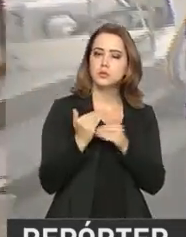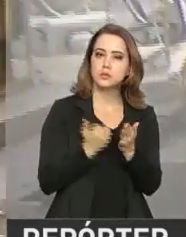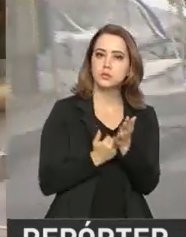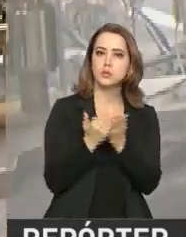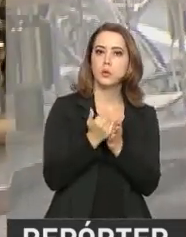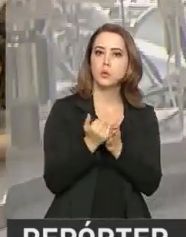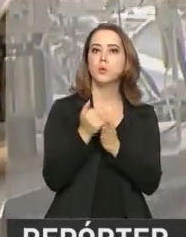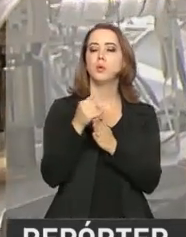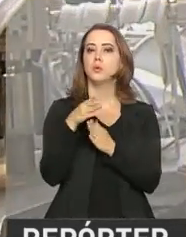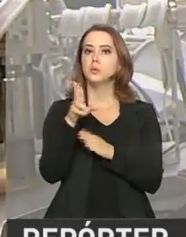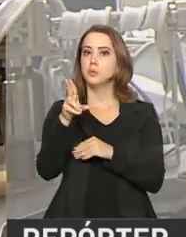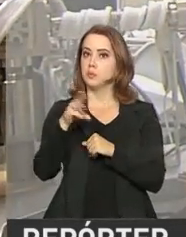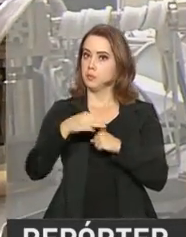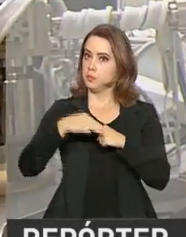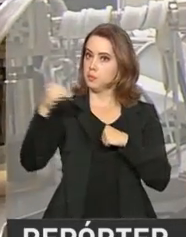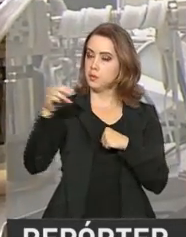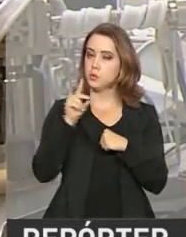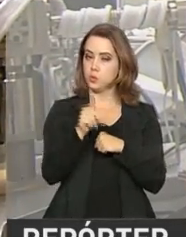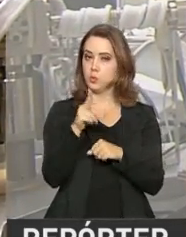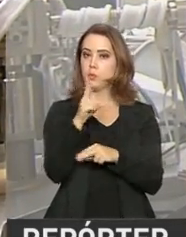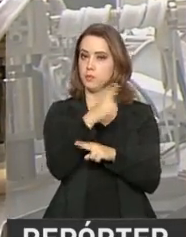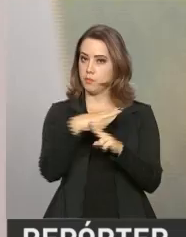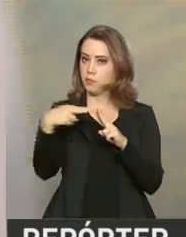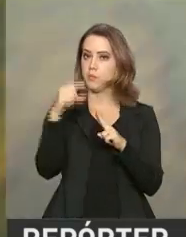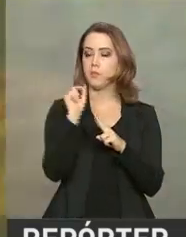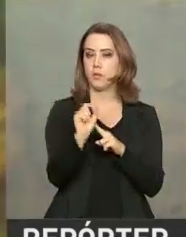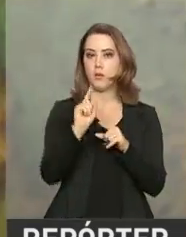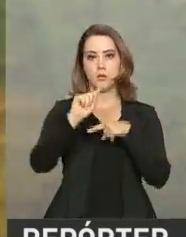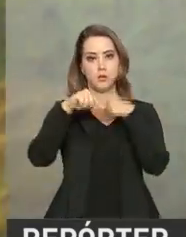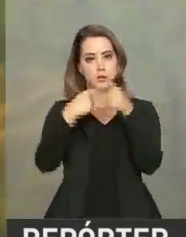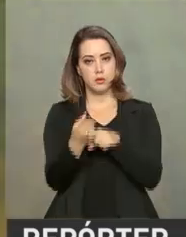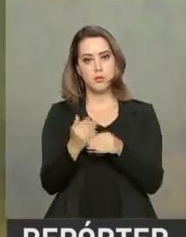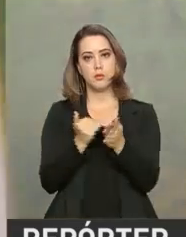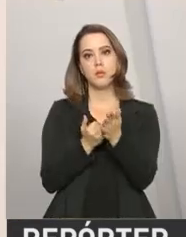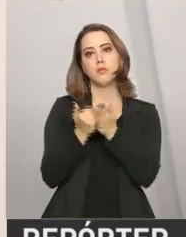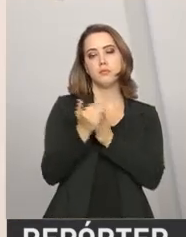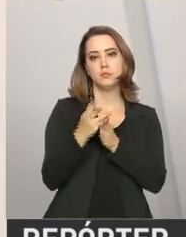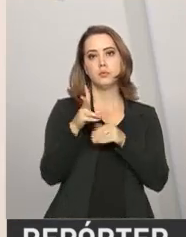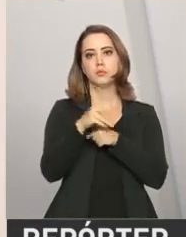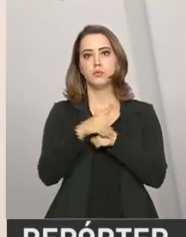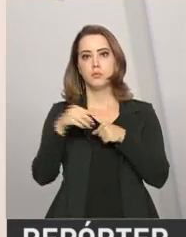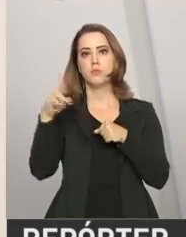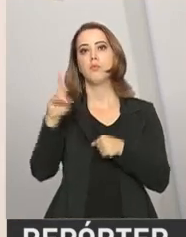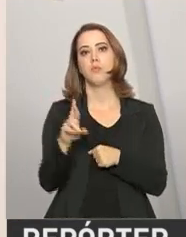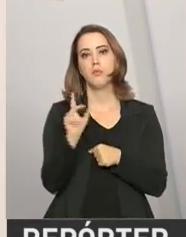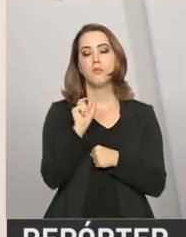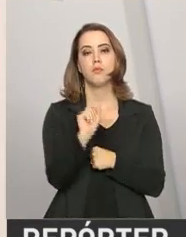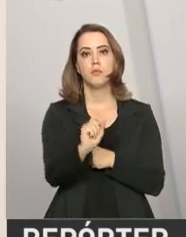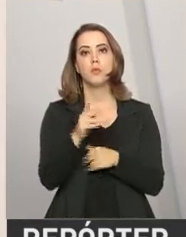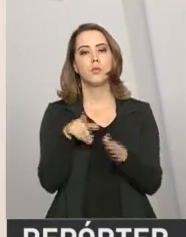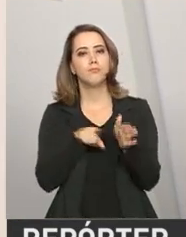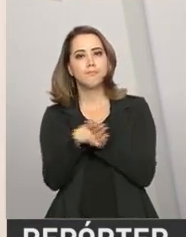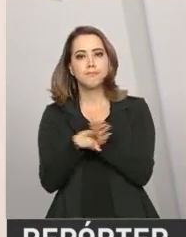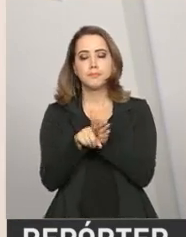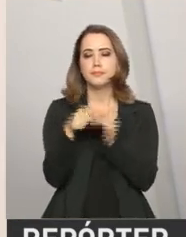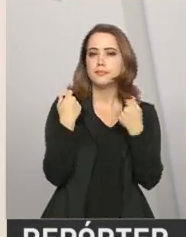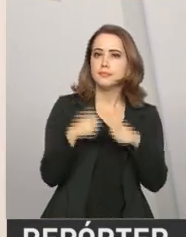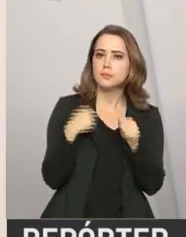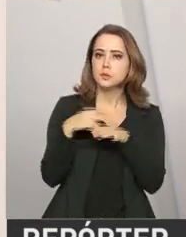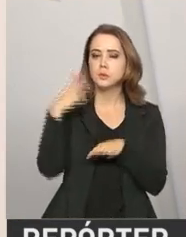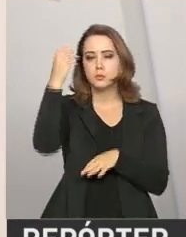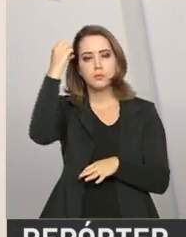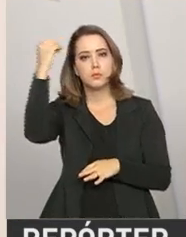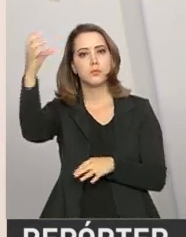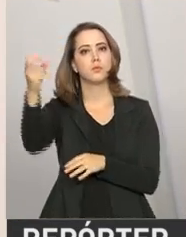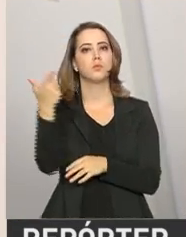Universidade de Brasília dois anos depois foi aprovada para o doutorado para fazer a pesquisa ela teve que viajar para fora de